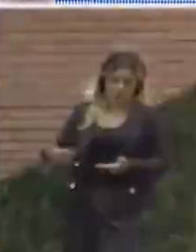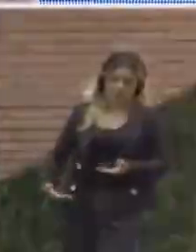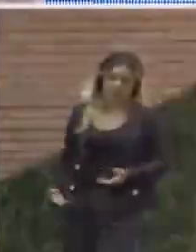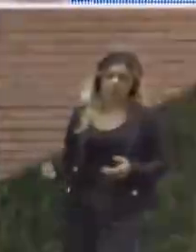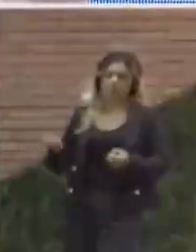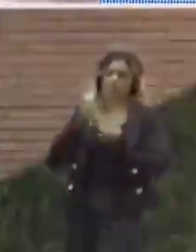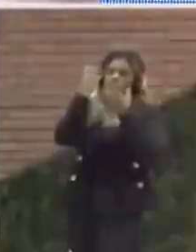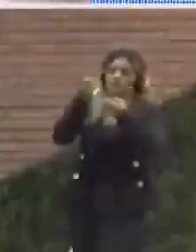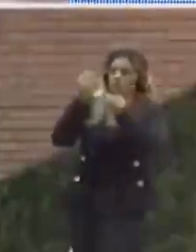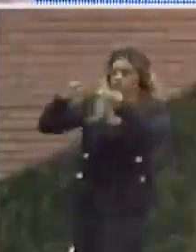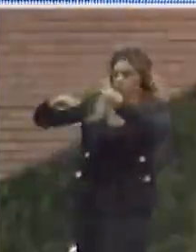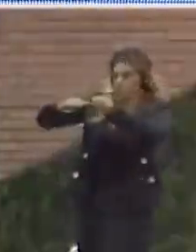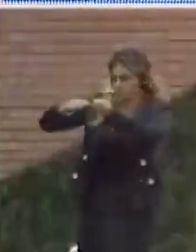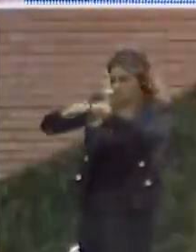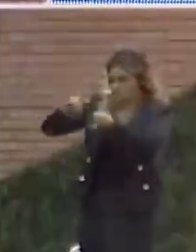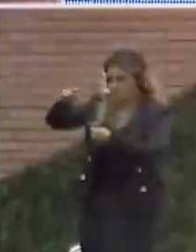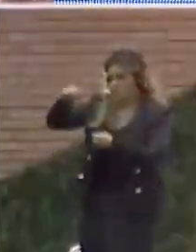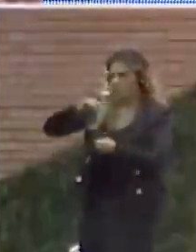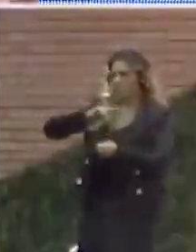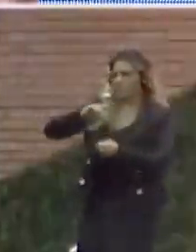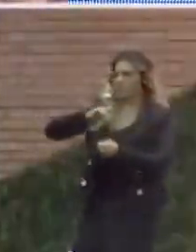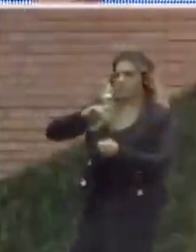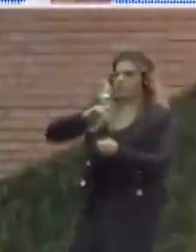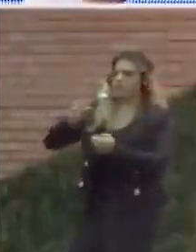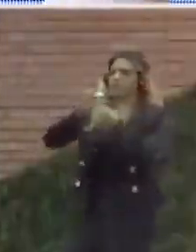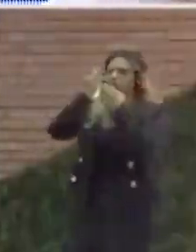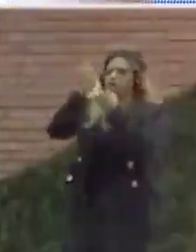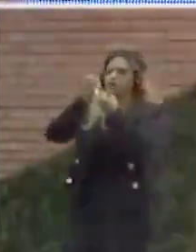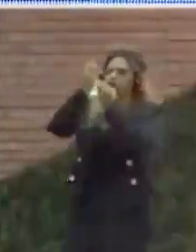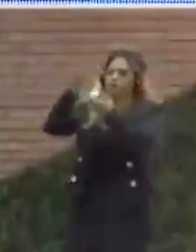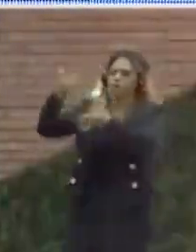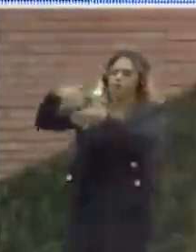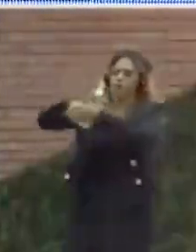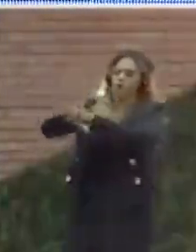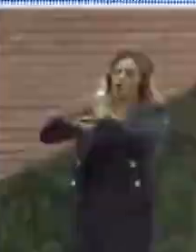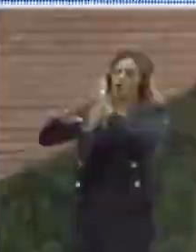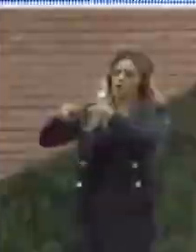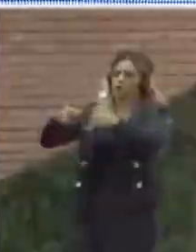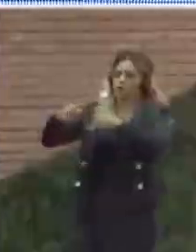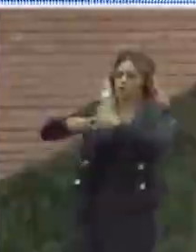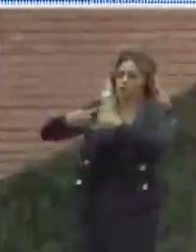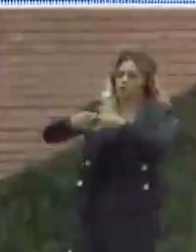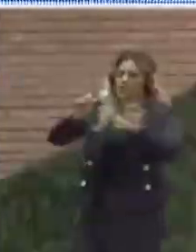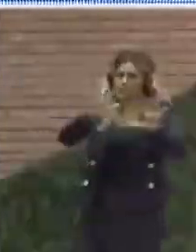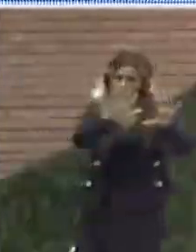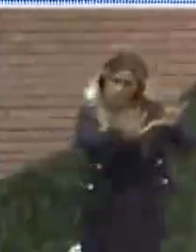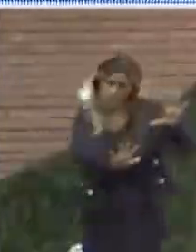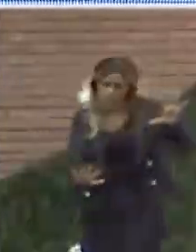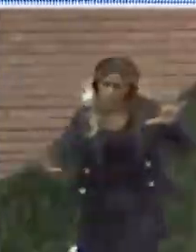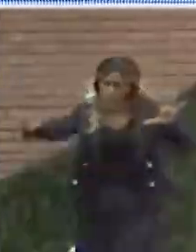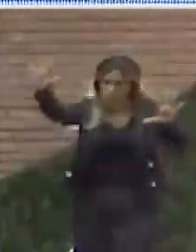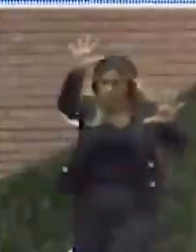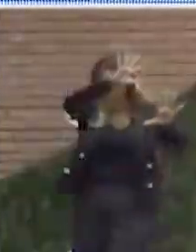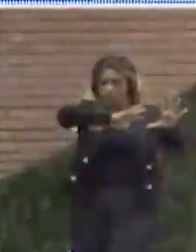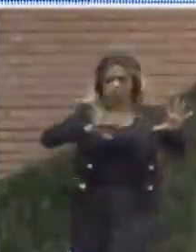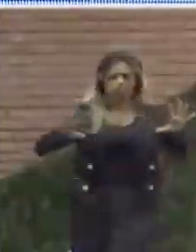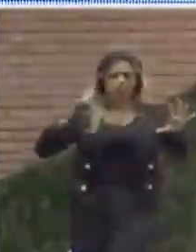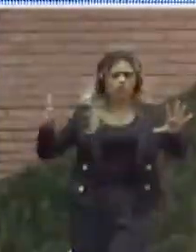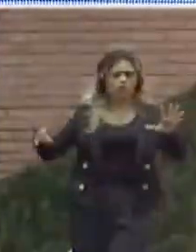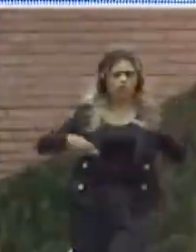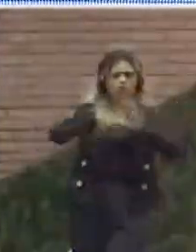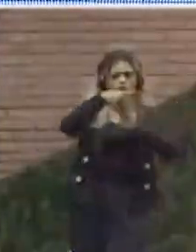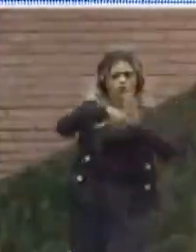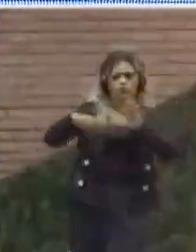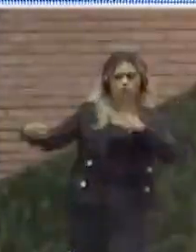eles têm um super arquivo com a cidade inteira e com todos os novos projetos, todos em